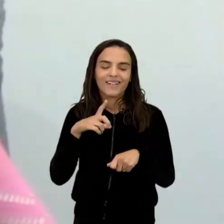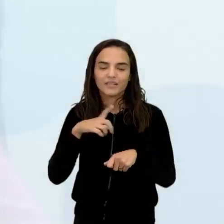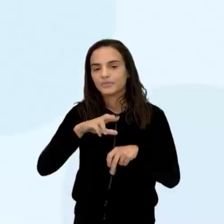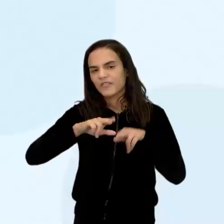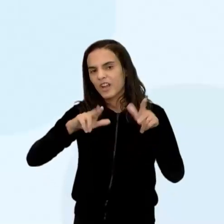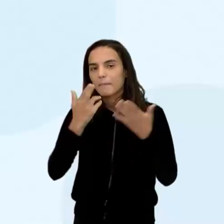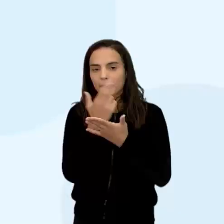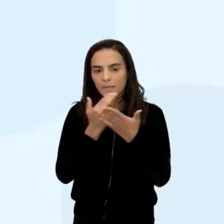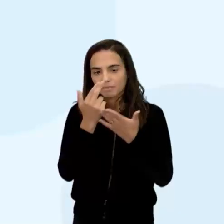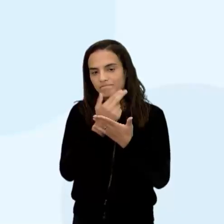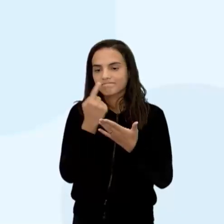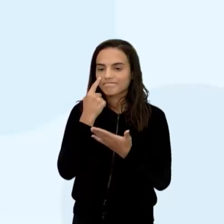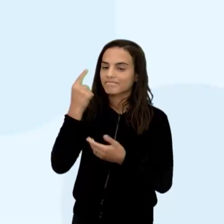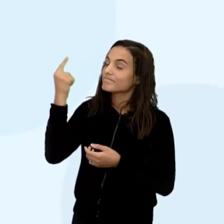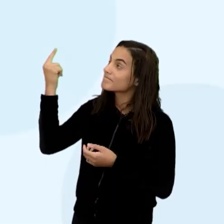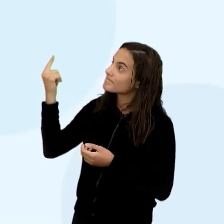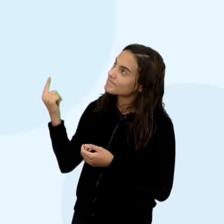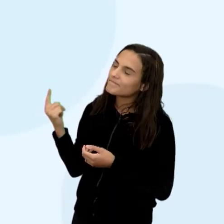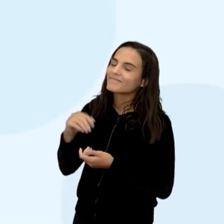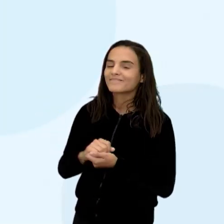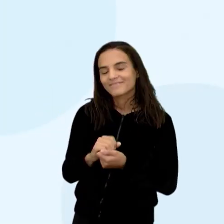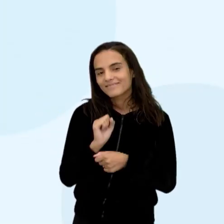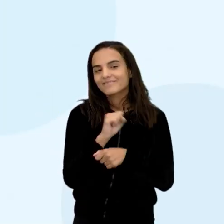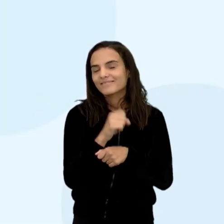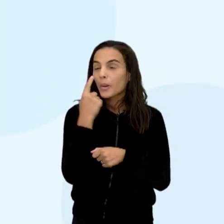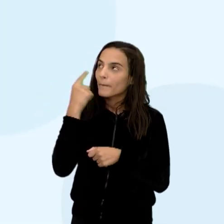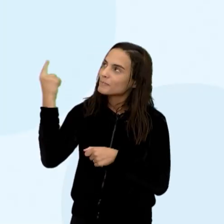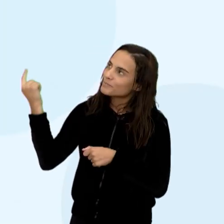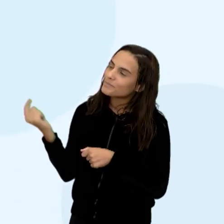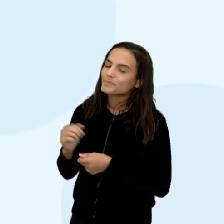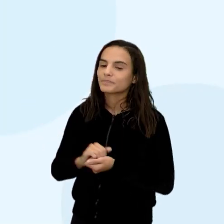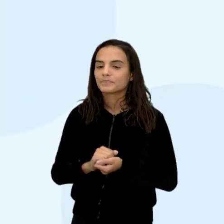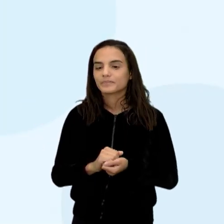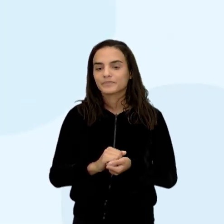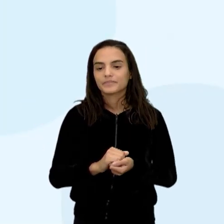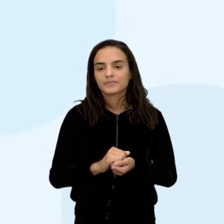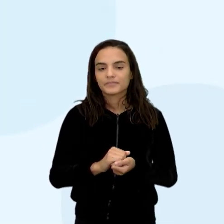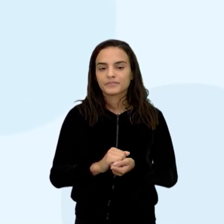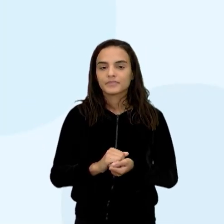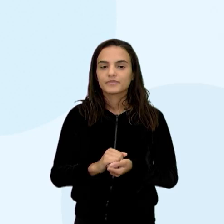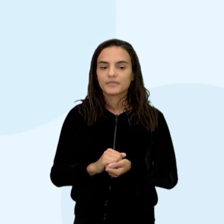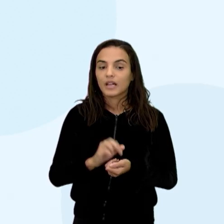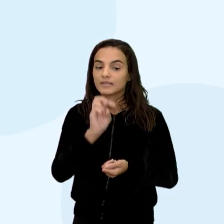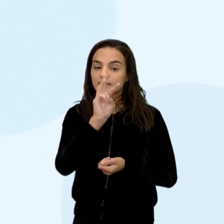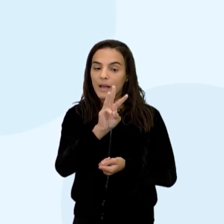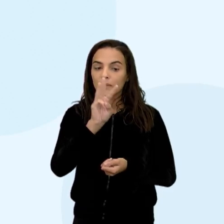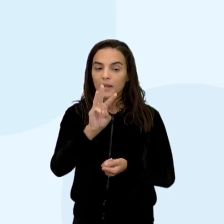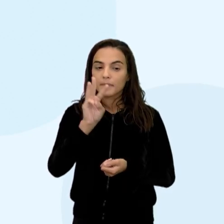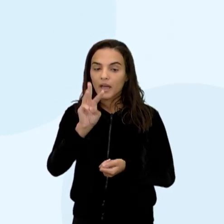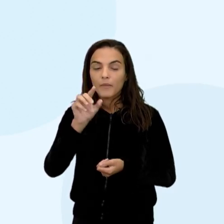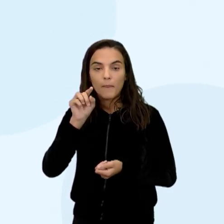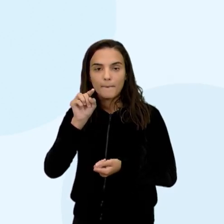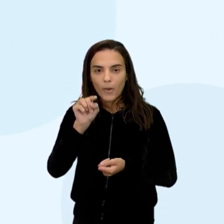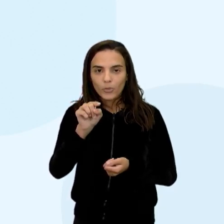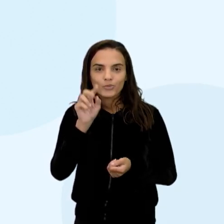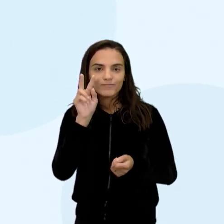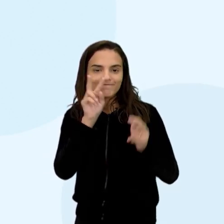várias imagens, tá? É o próximo, isso. Então, aqui, é